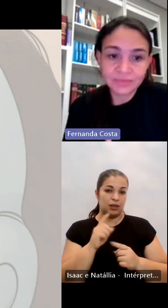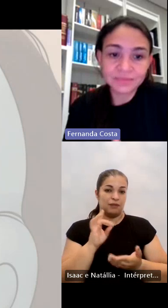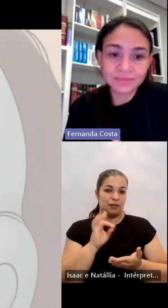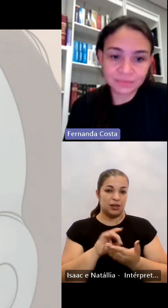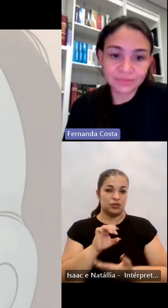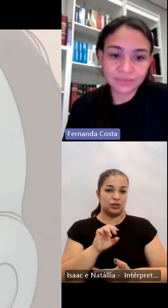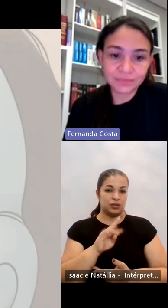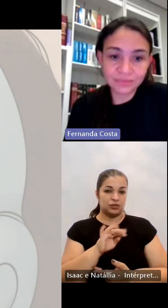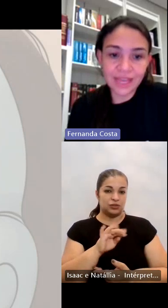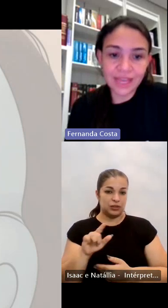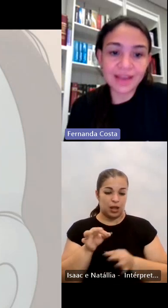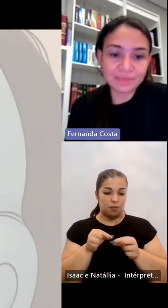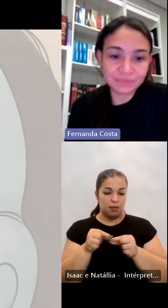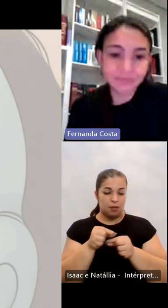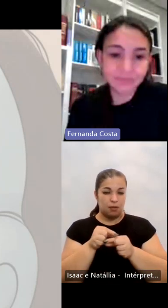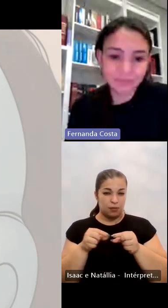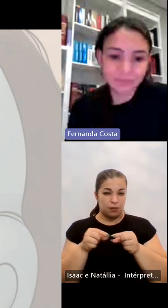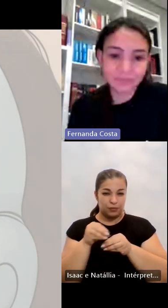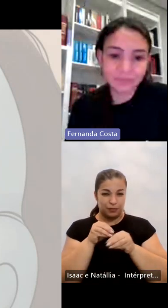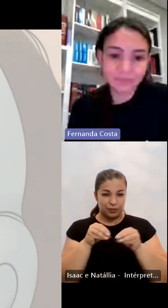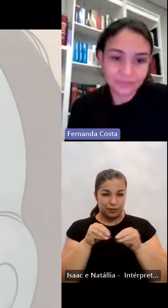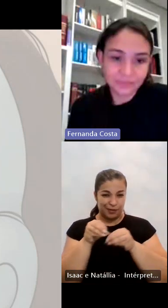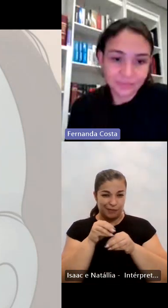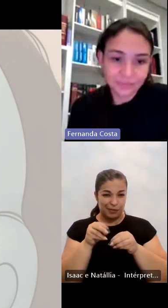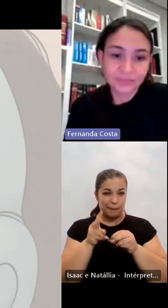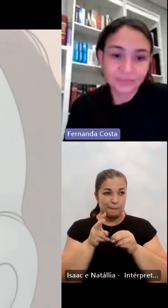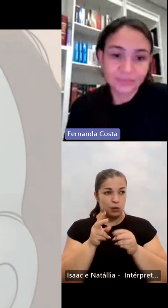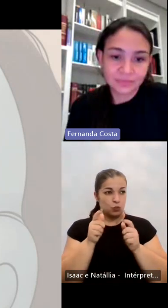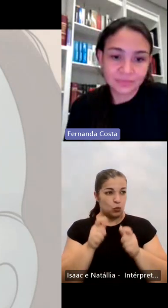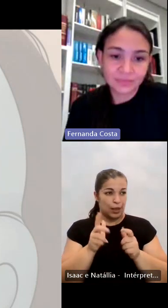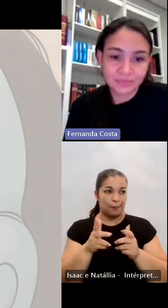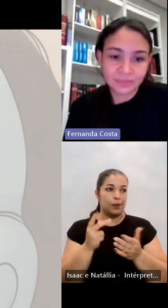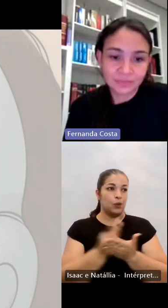no local, mas eles se deslocam por algum motivo.